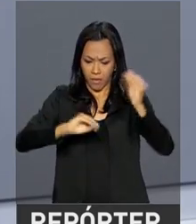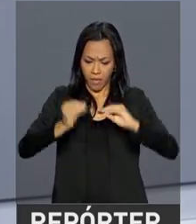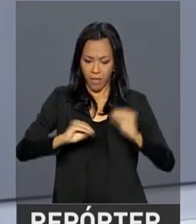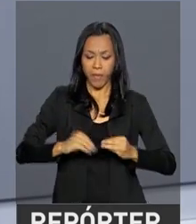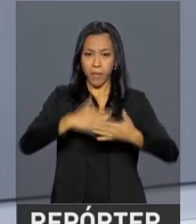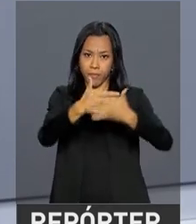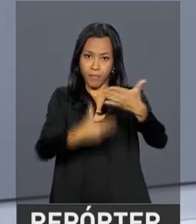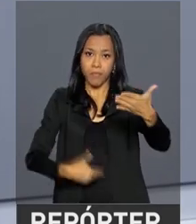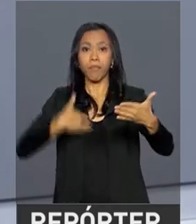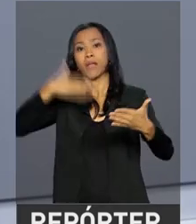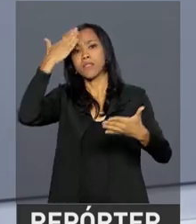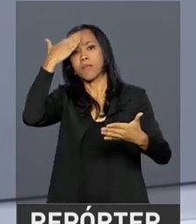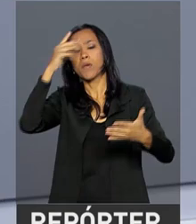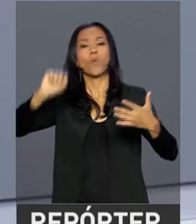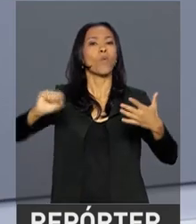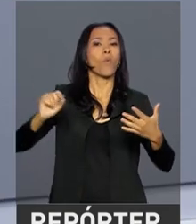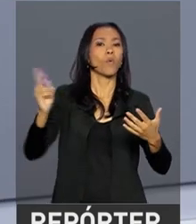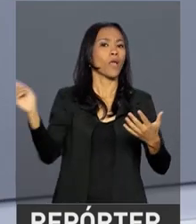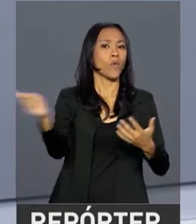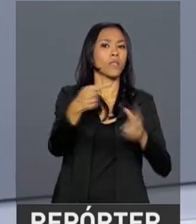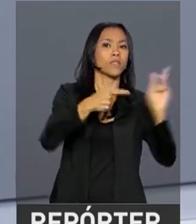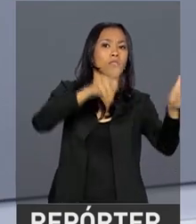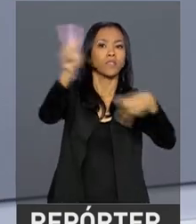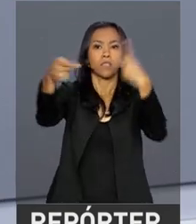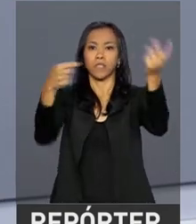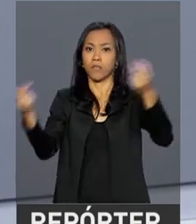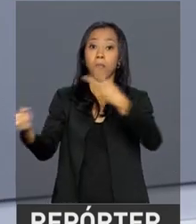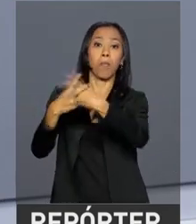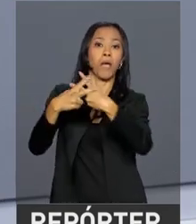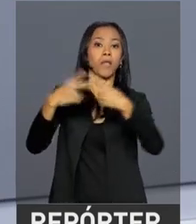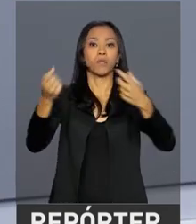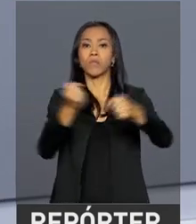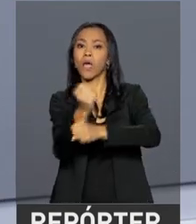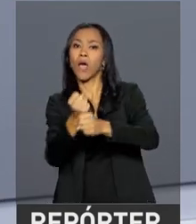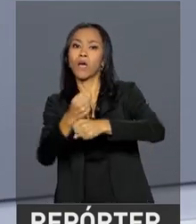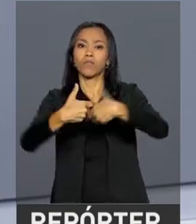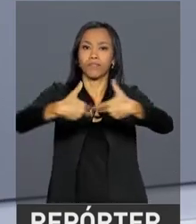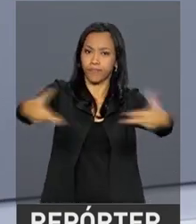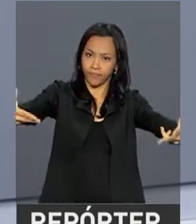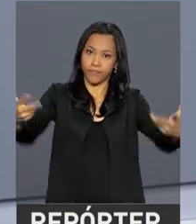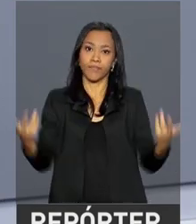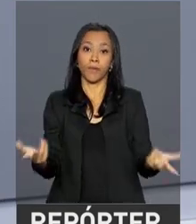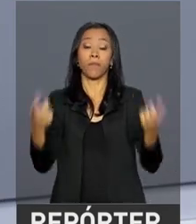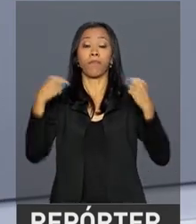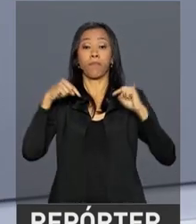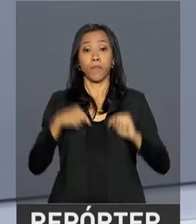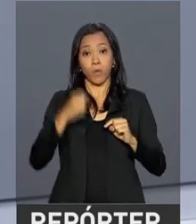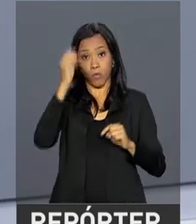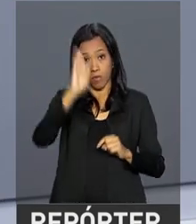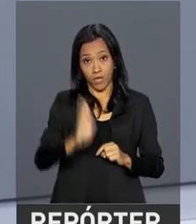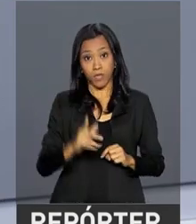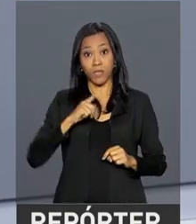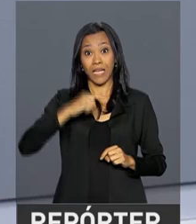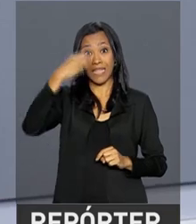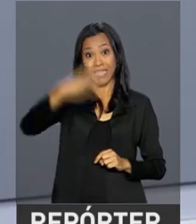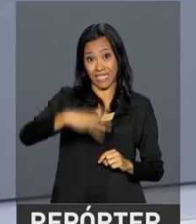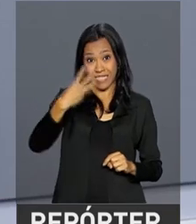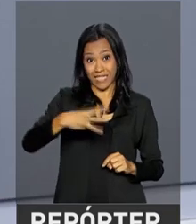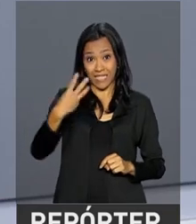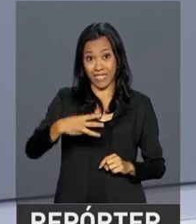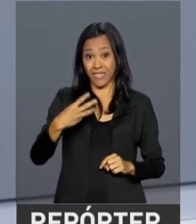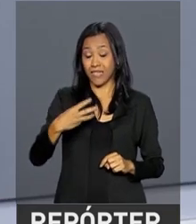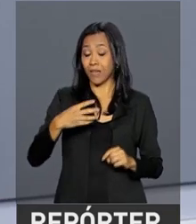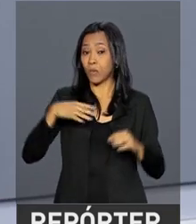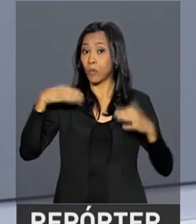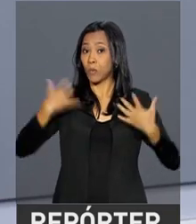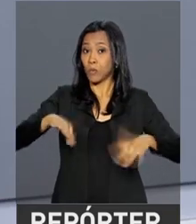para acompanhar o cumprimento das penas em tempo real. Segundo o Ministério da Justiça, o Brasil possui a terceira maior população